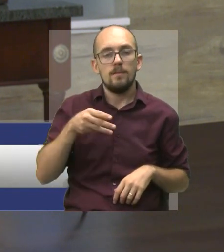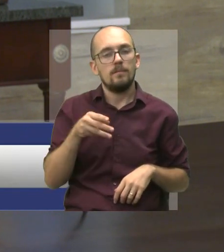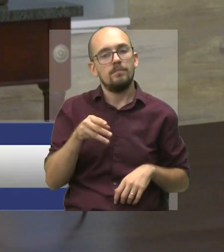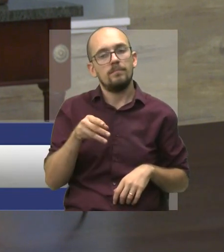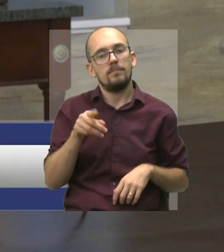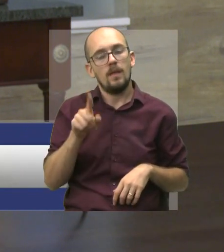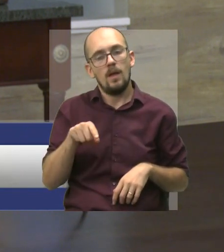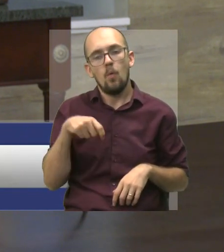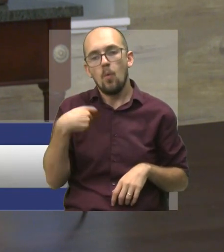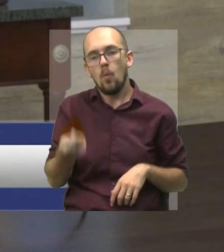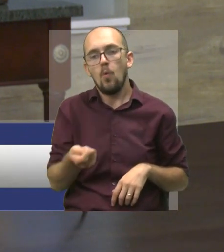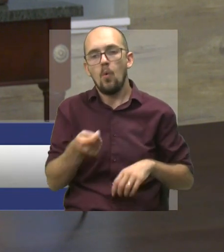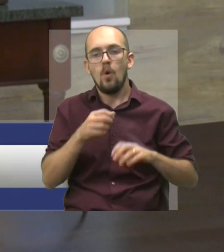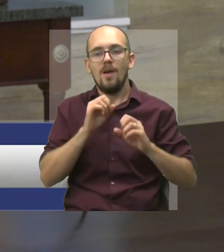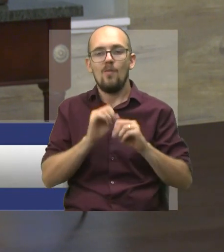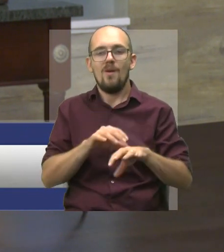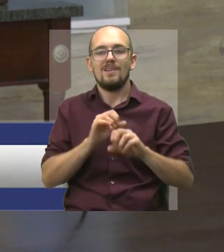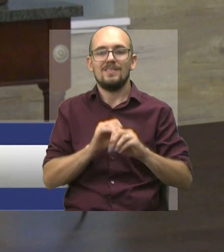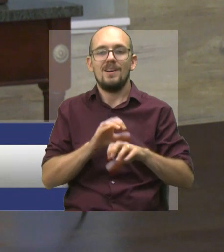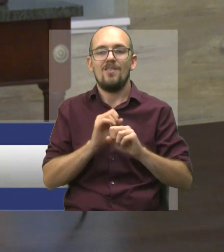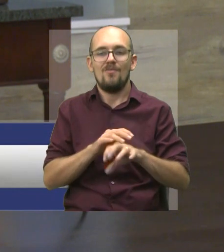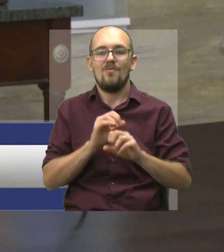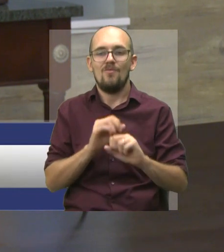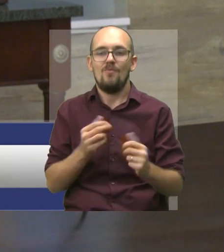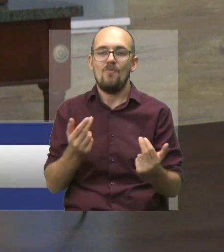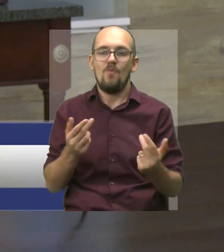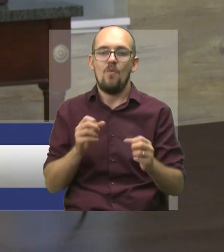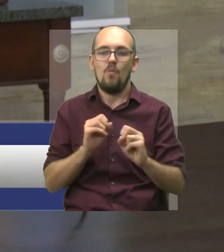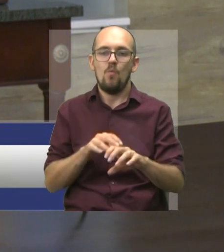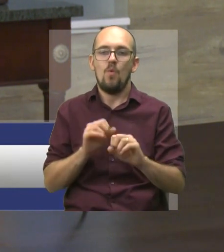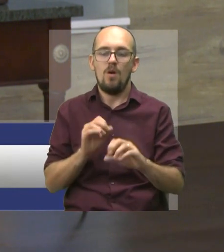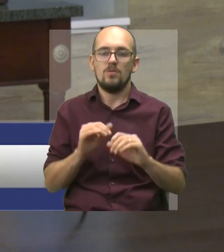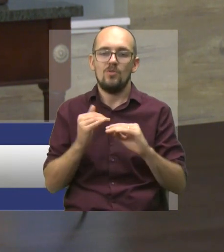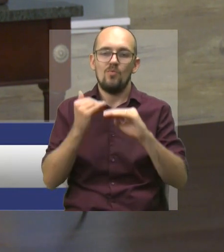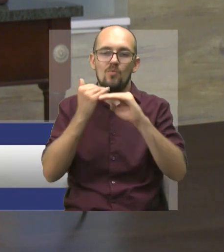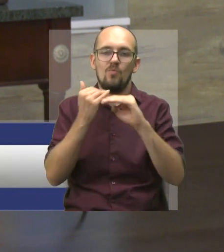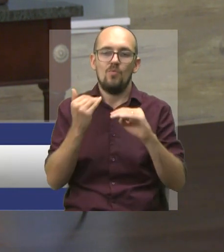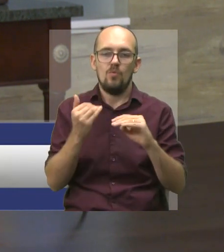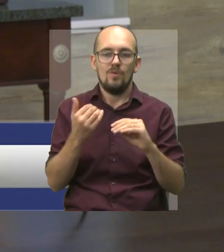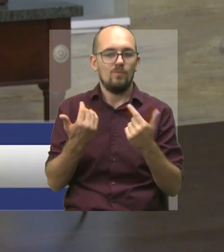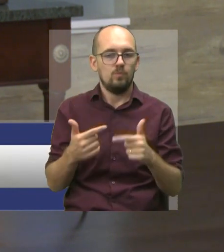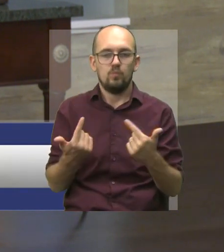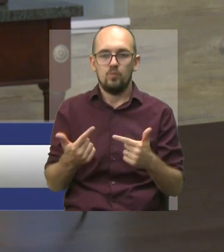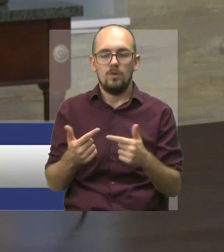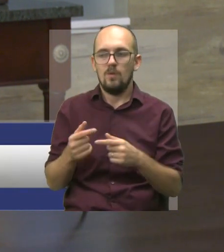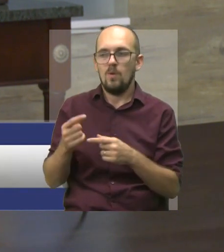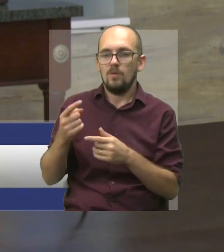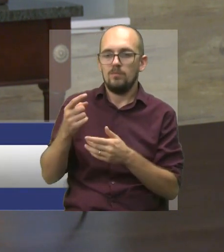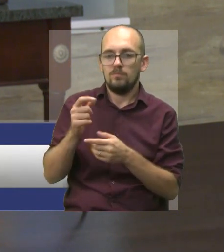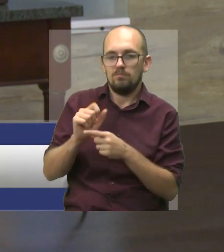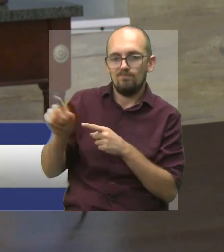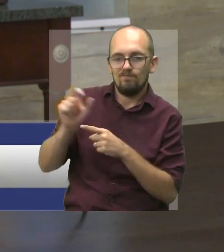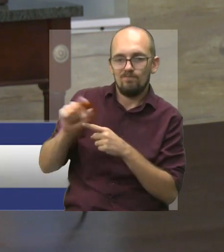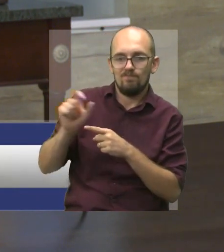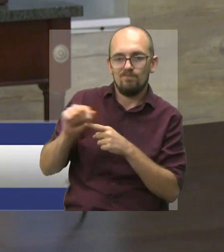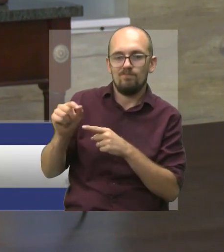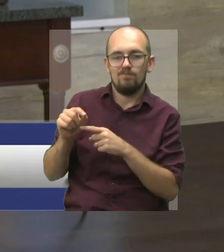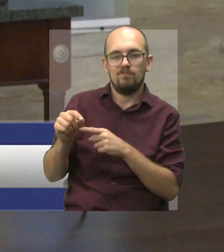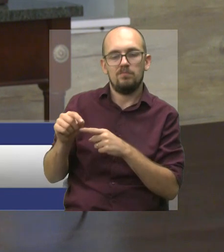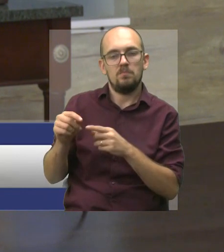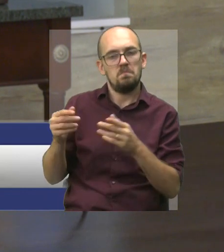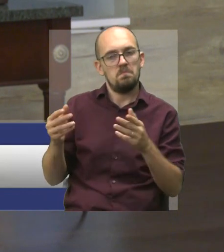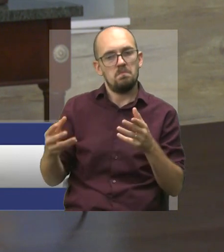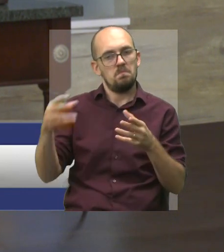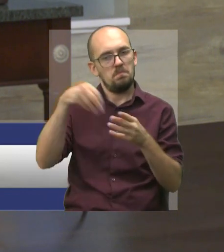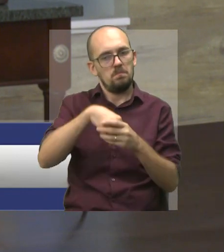como educacional. E até não existe contribuição para a Previdência e, a princípio, não conta